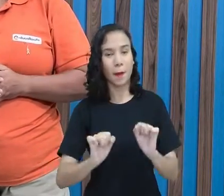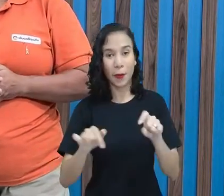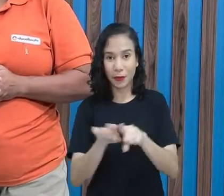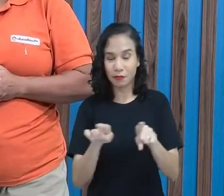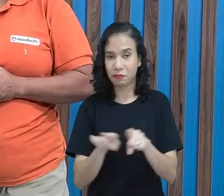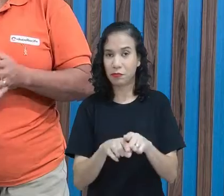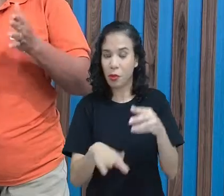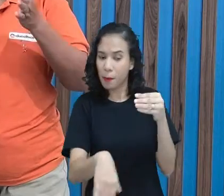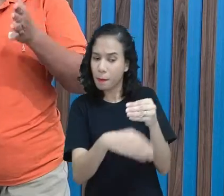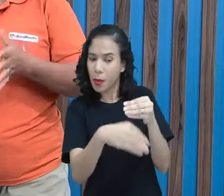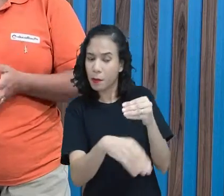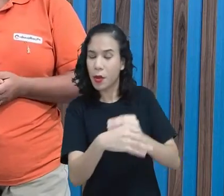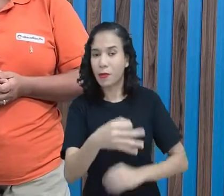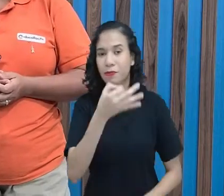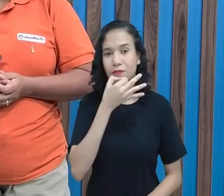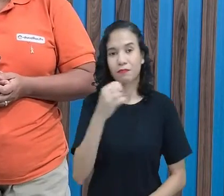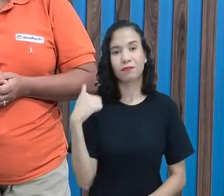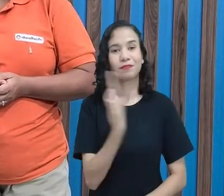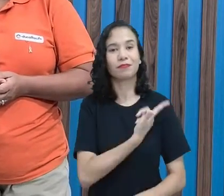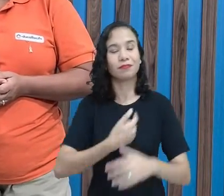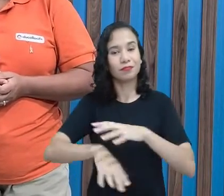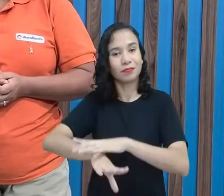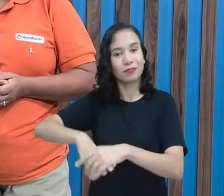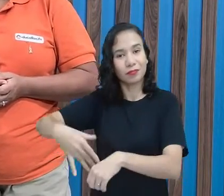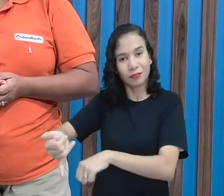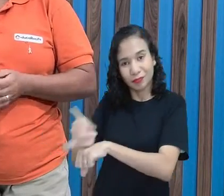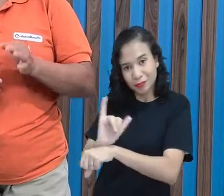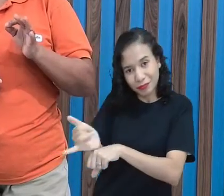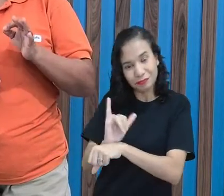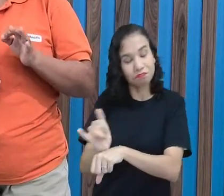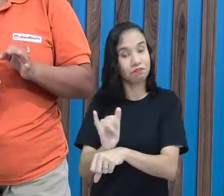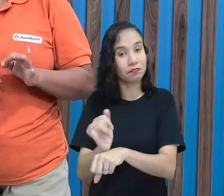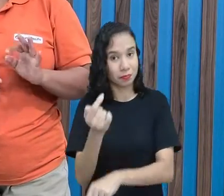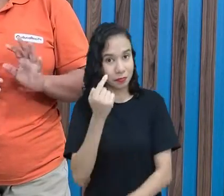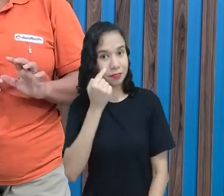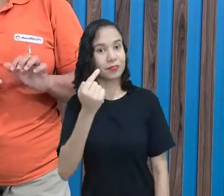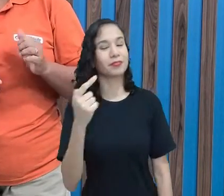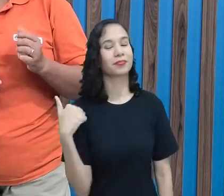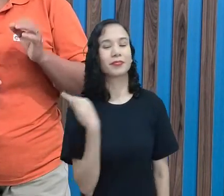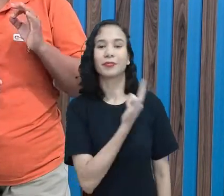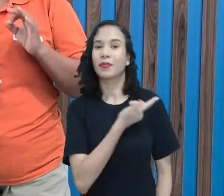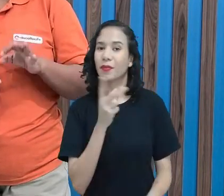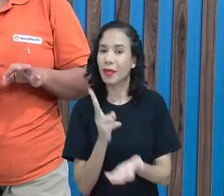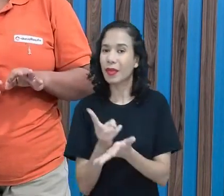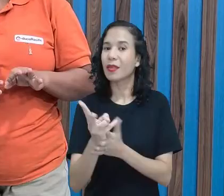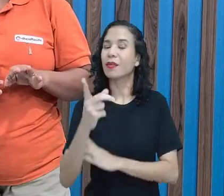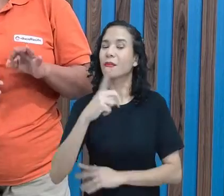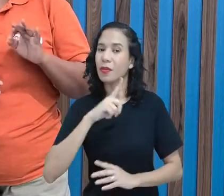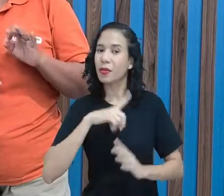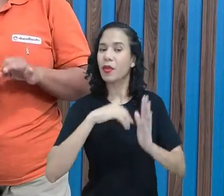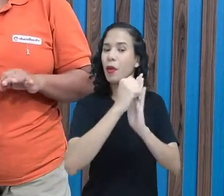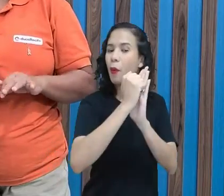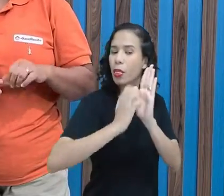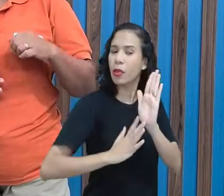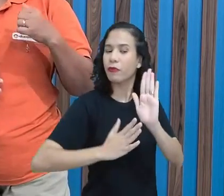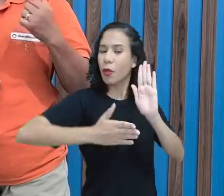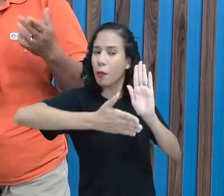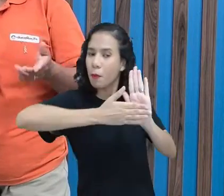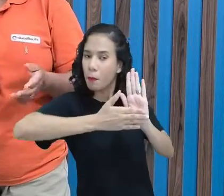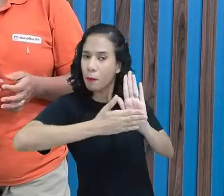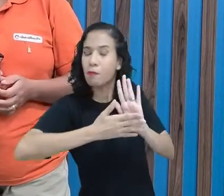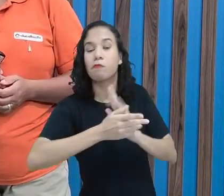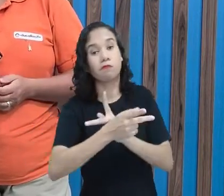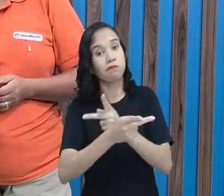os comentários no nosso canal do YouTube. Então, olha, a gente sempre deixa uma atividade, uma proposição que